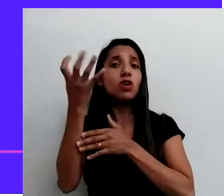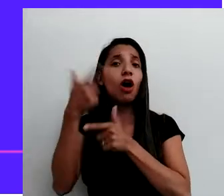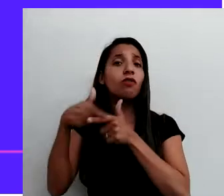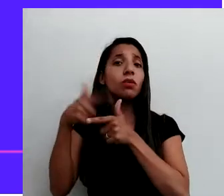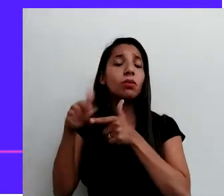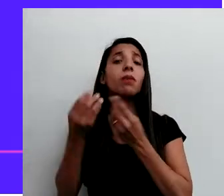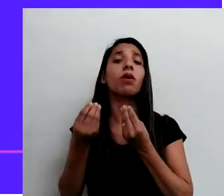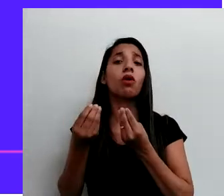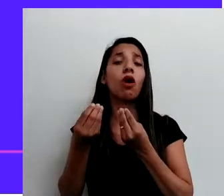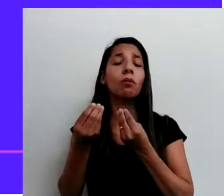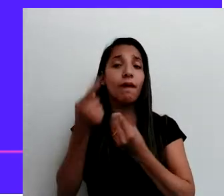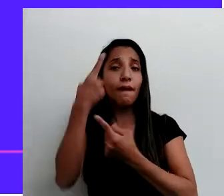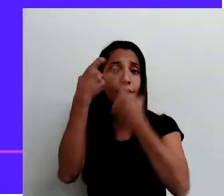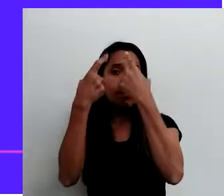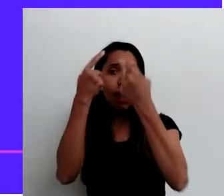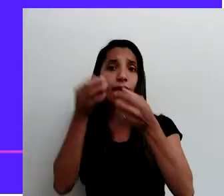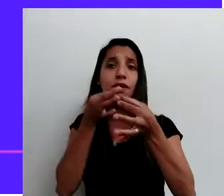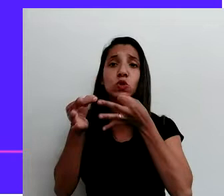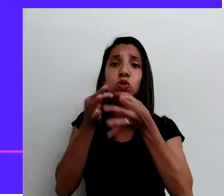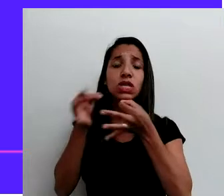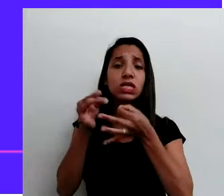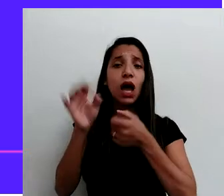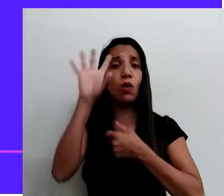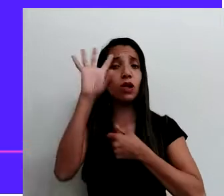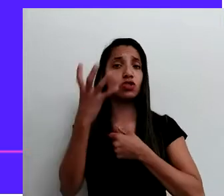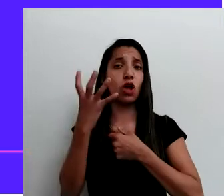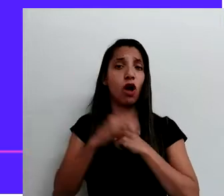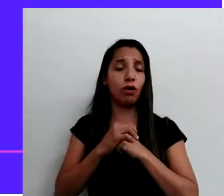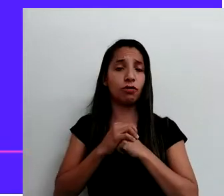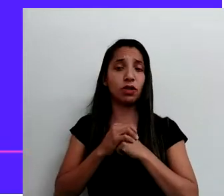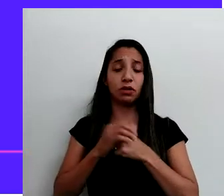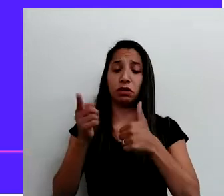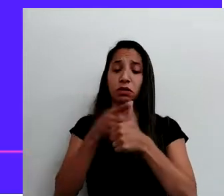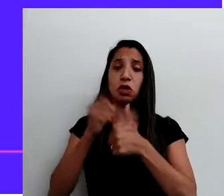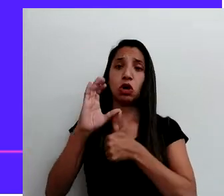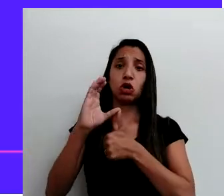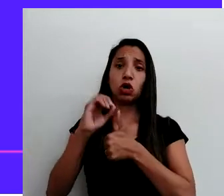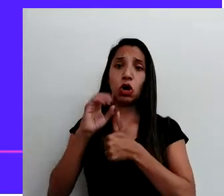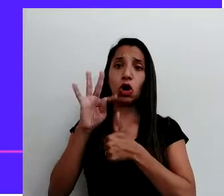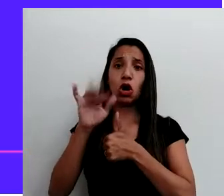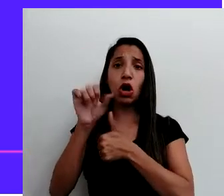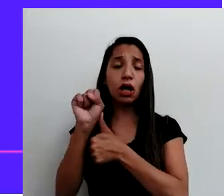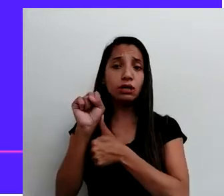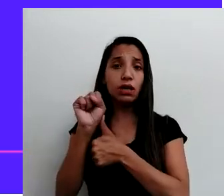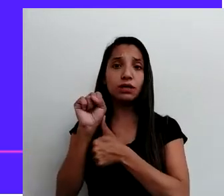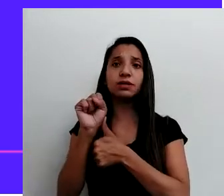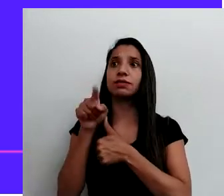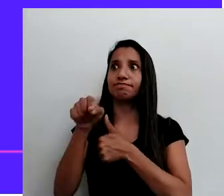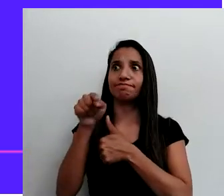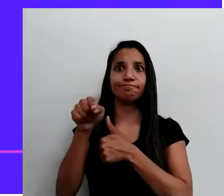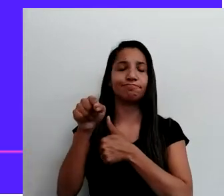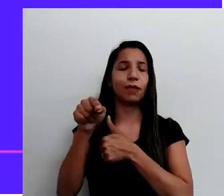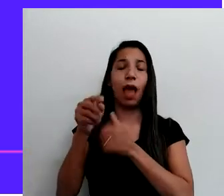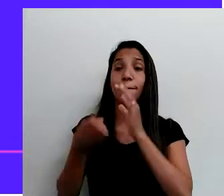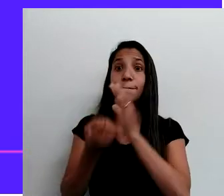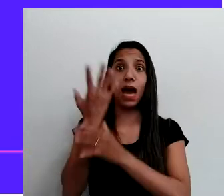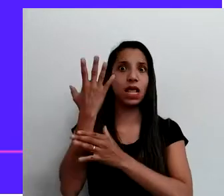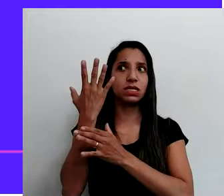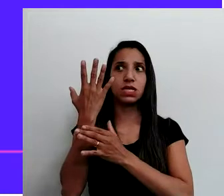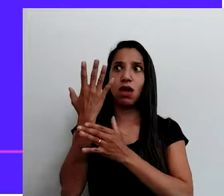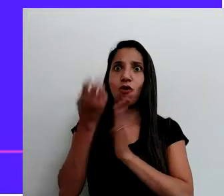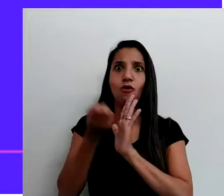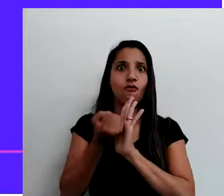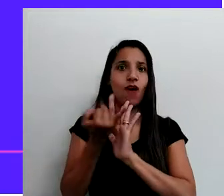enfim, por exemplo, a questão de cotas em universidades públicas foi algo que ficou muito evidente.